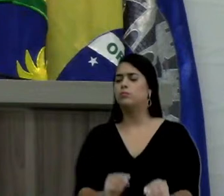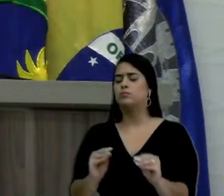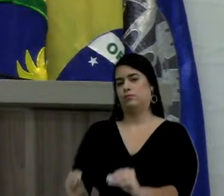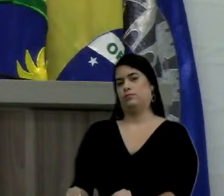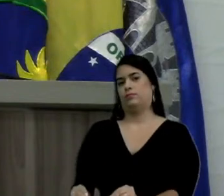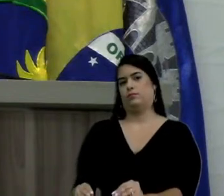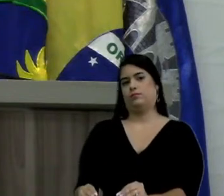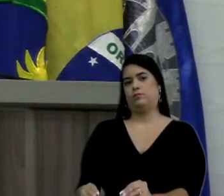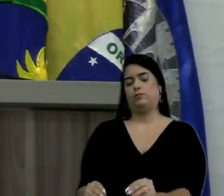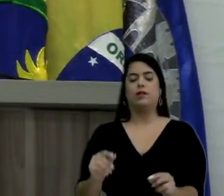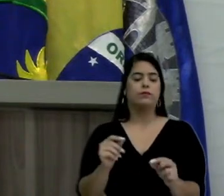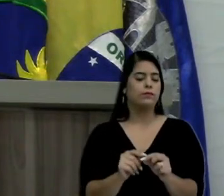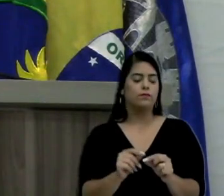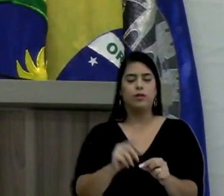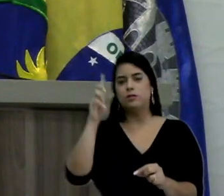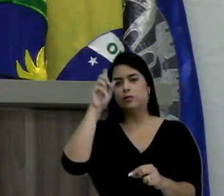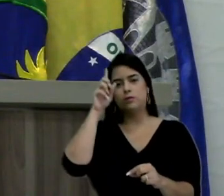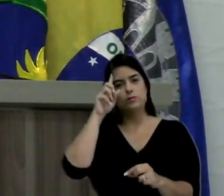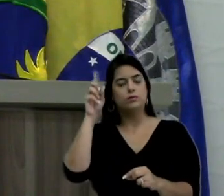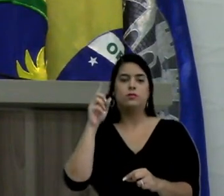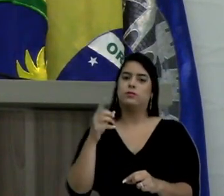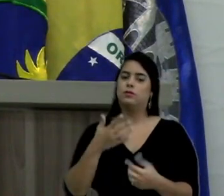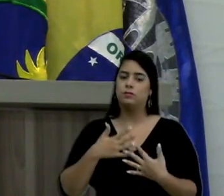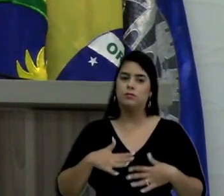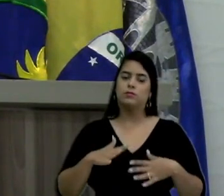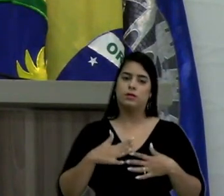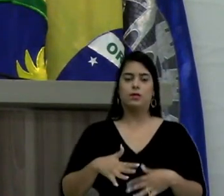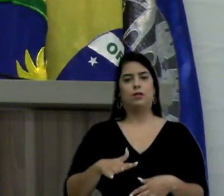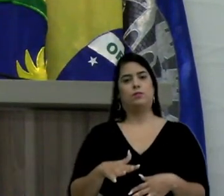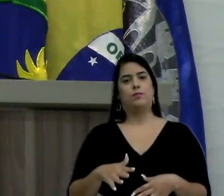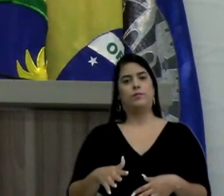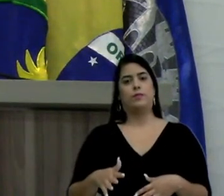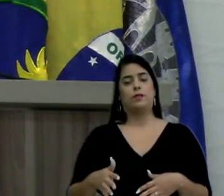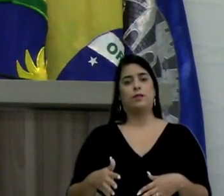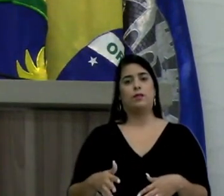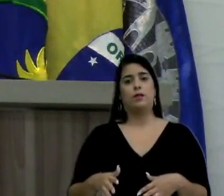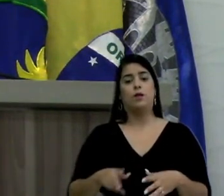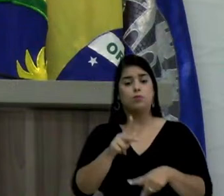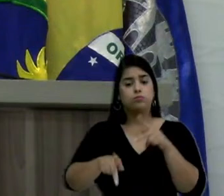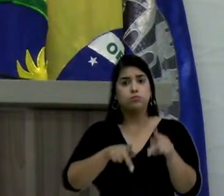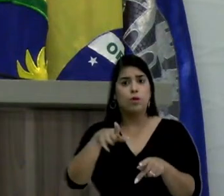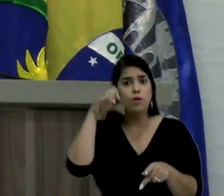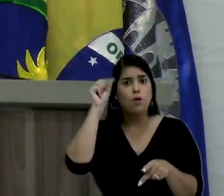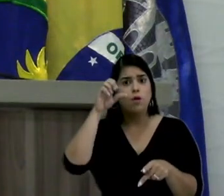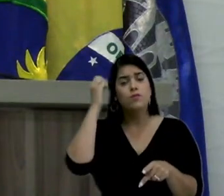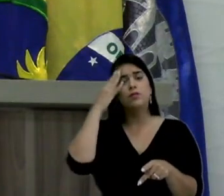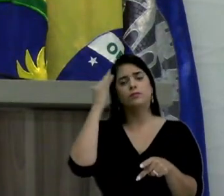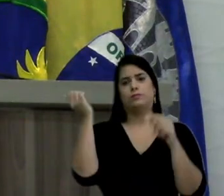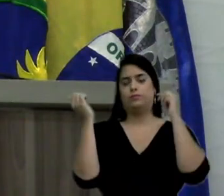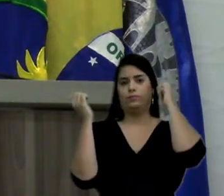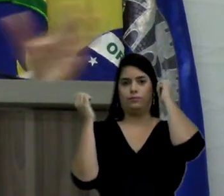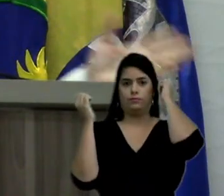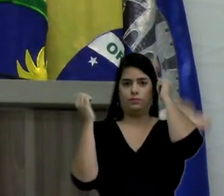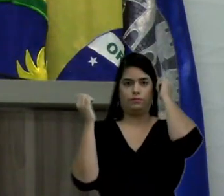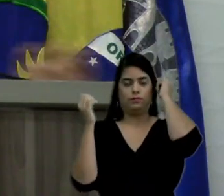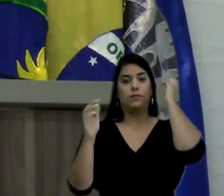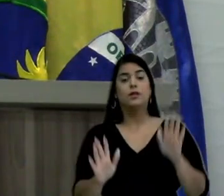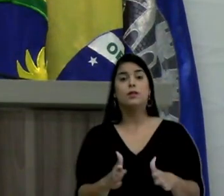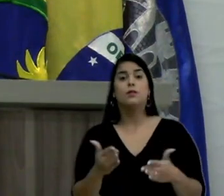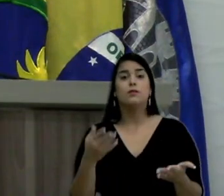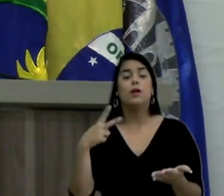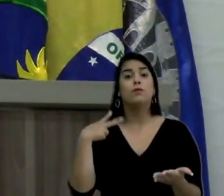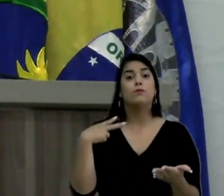cada dia Tod pessoas que tá me ouvindo sabe qual o vereador que trabalha seu mandato